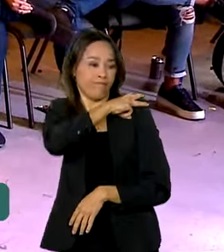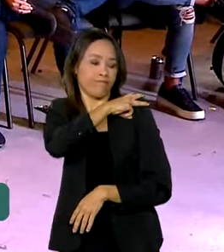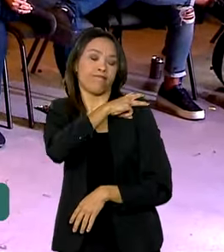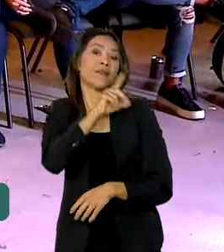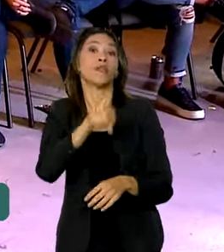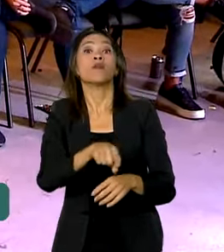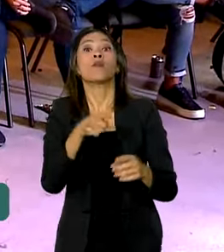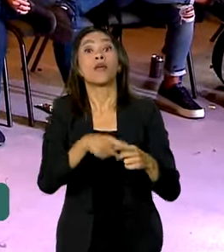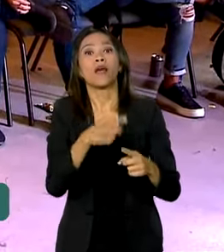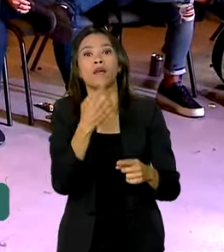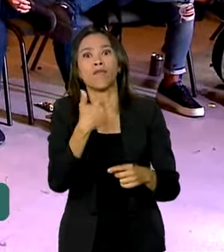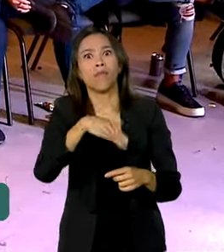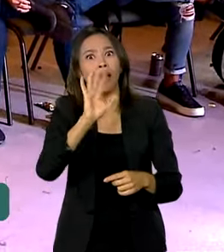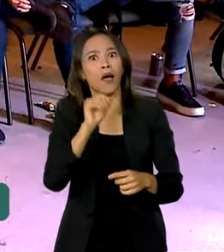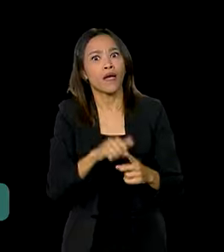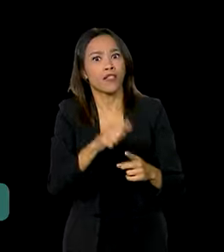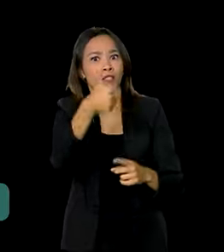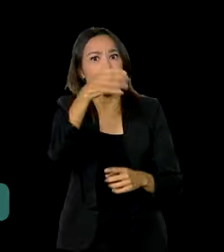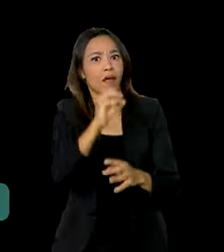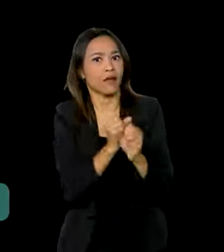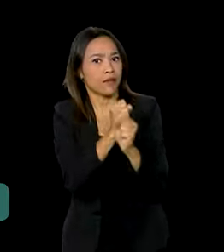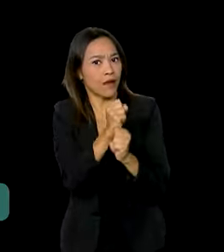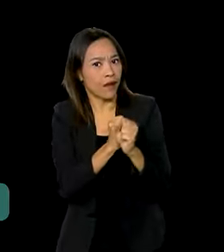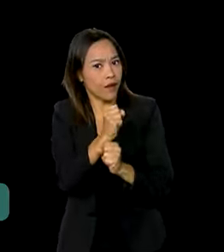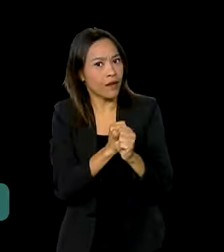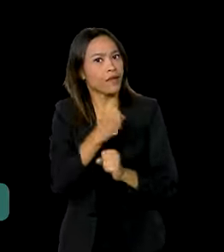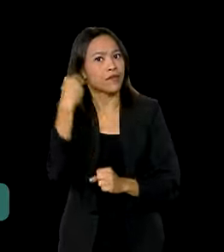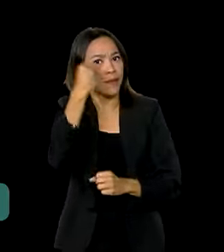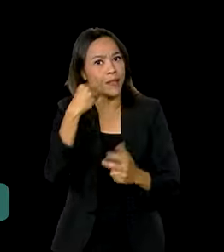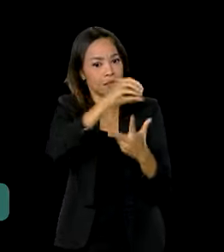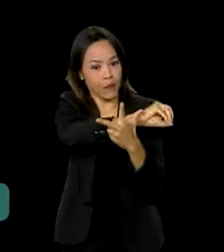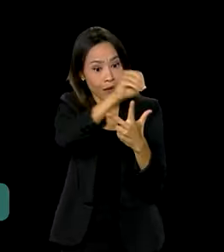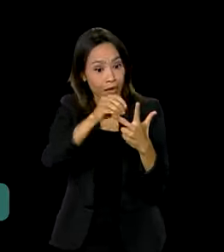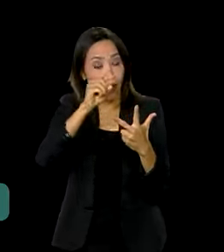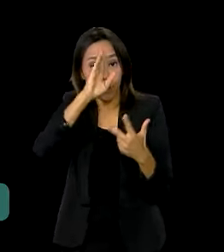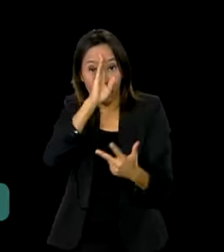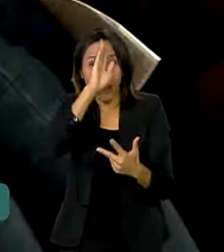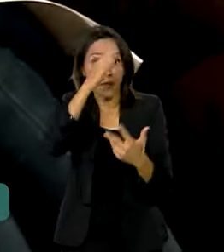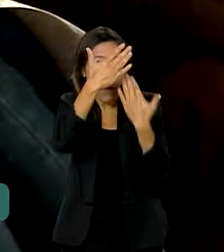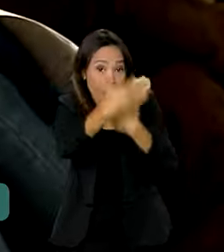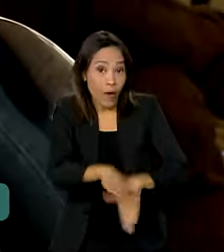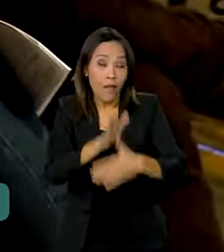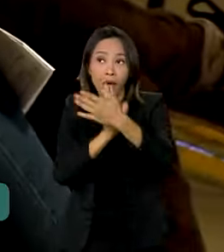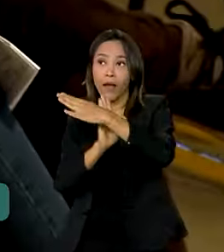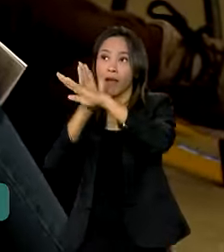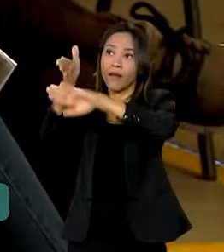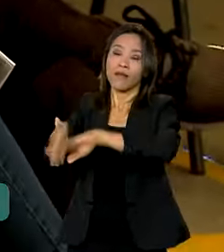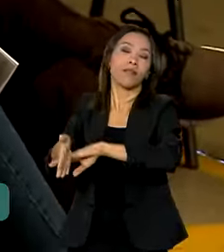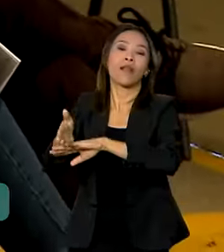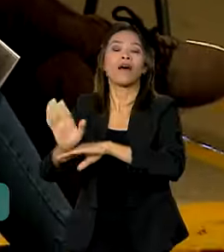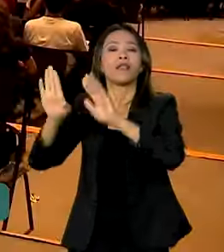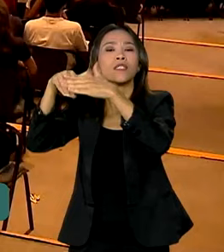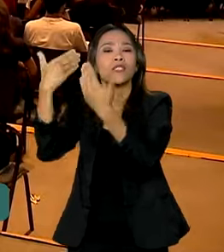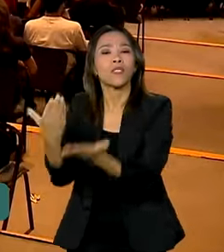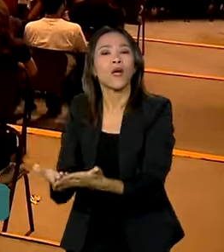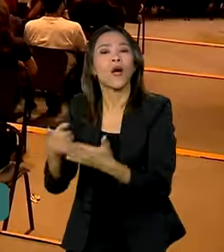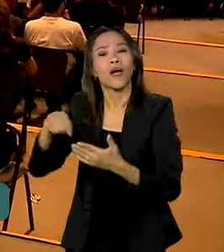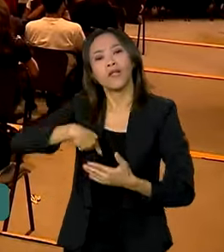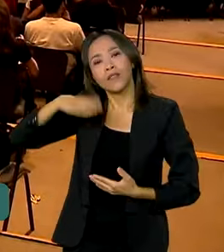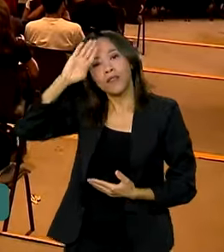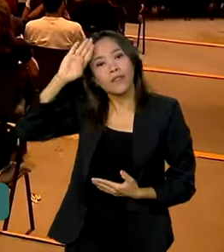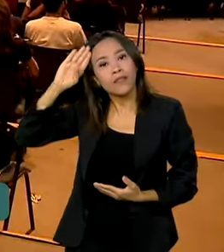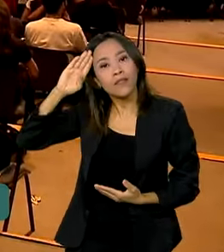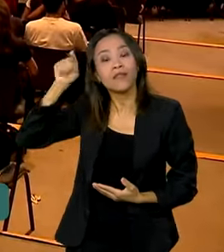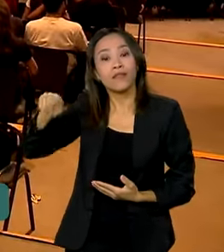longo de mais de duas décadas o Enem é a principal porta de entrada para educação superior no Brasil em